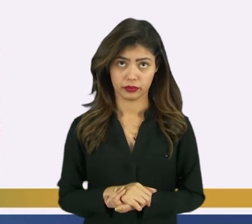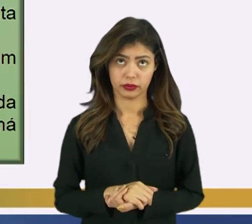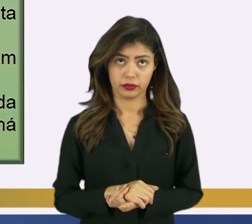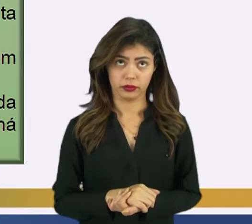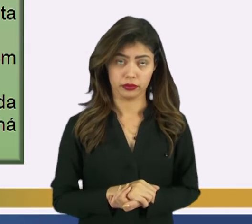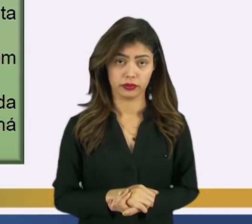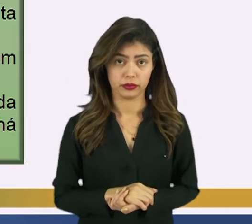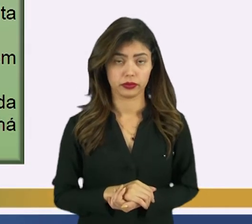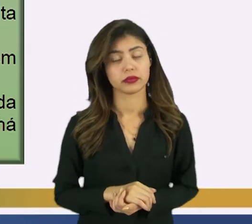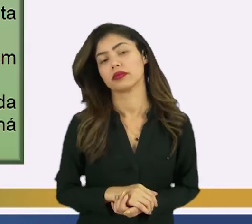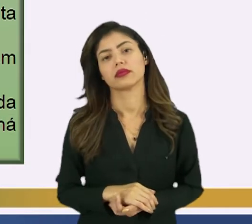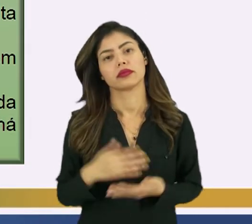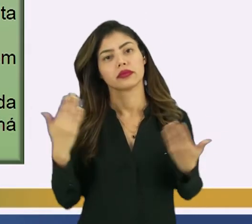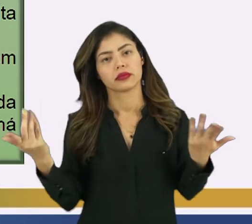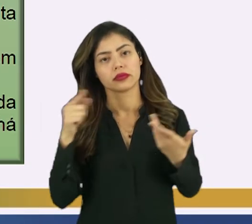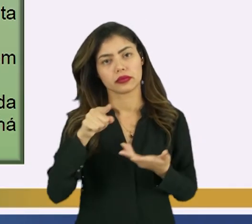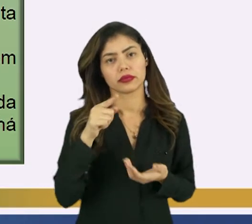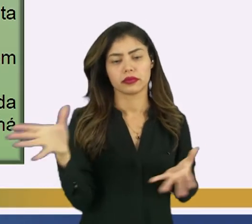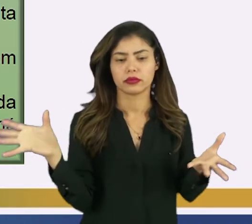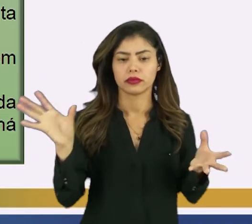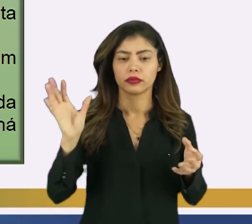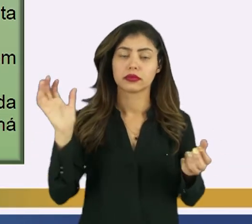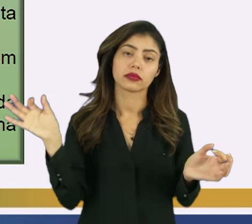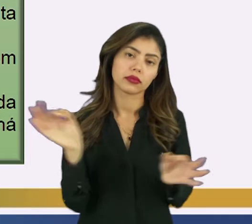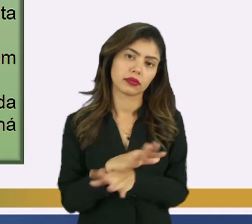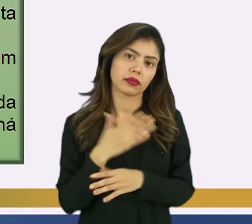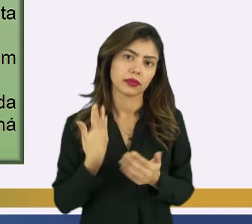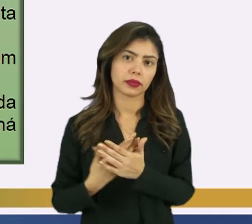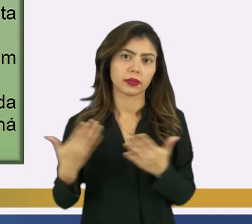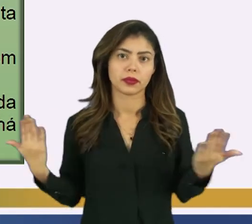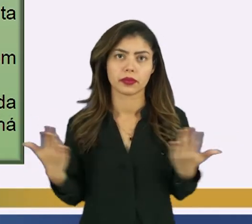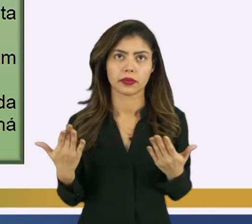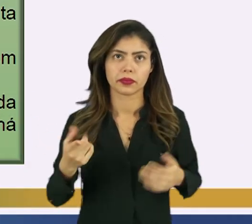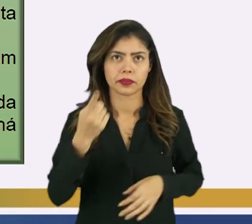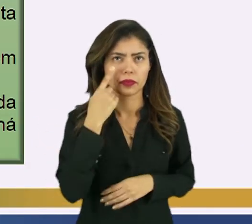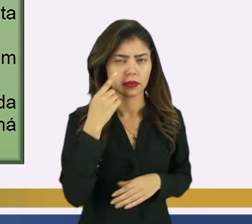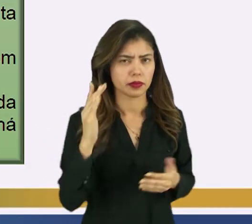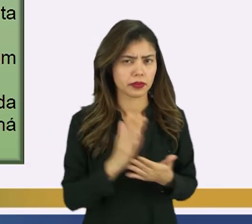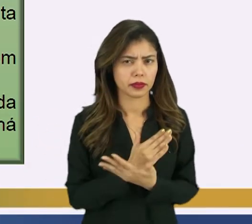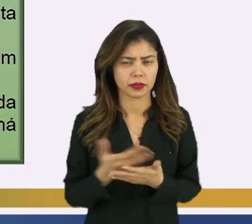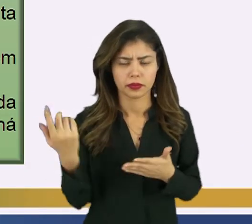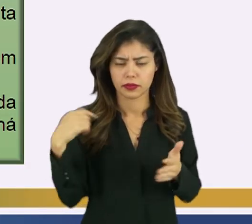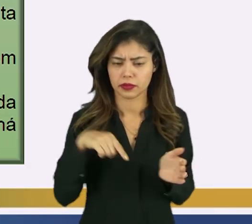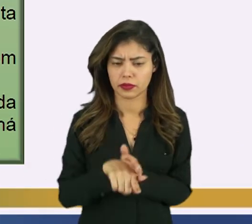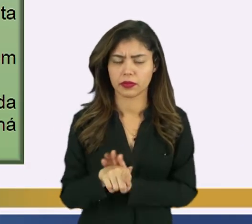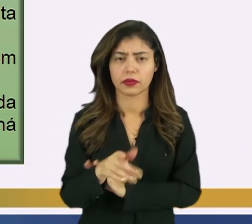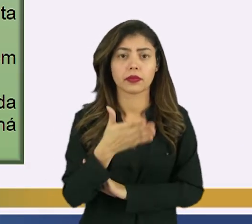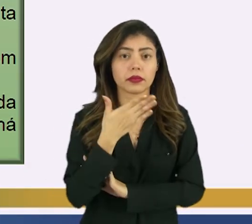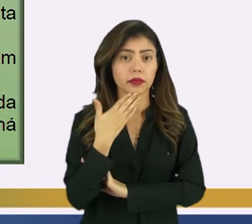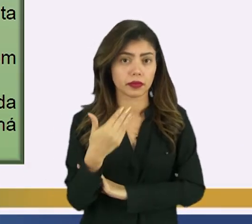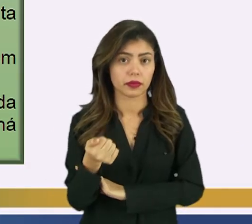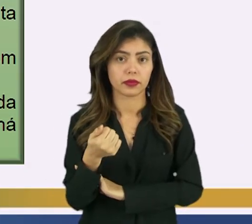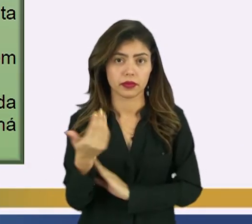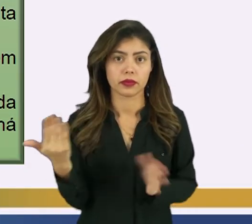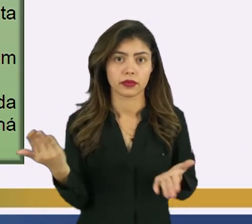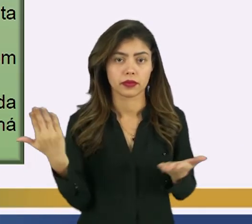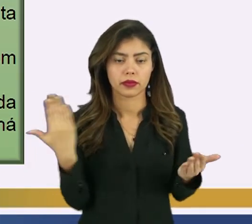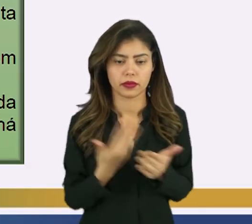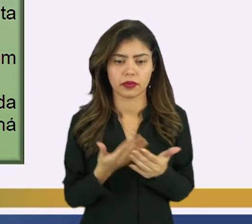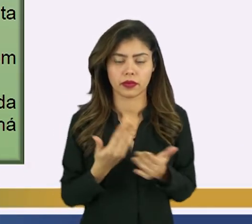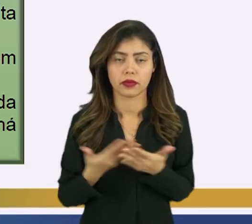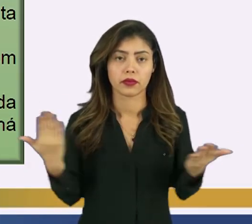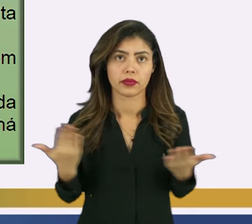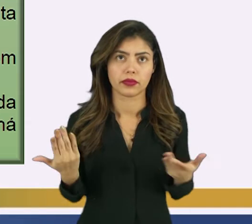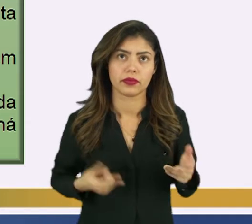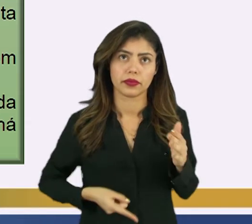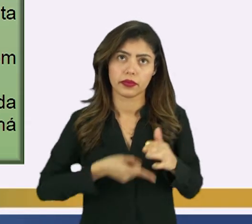E aqui, para a gente fechar a nossa aula de hoje, vamos ver aí algumas questões para sintetizar o que foi que eu disse para vocês